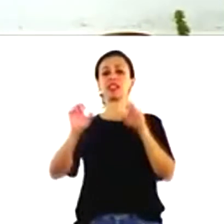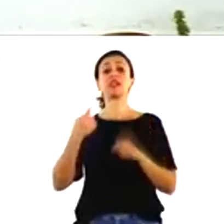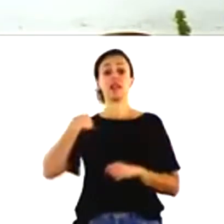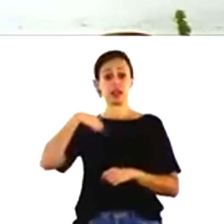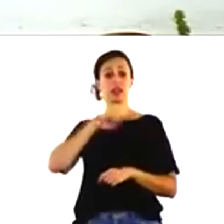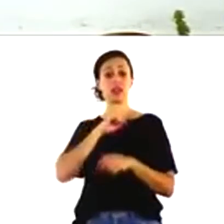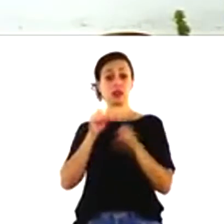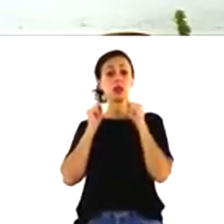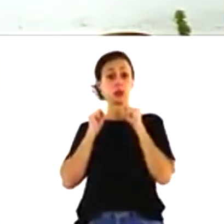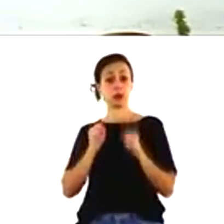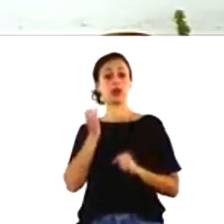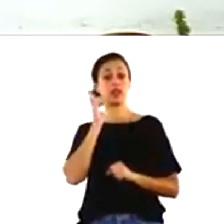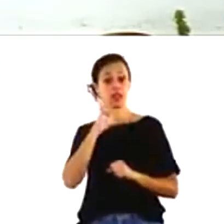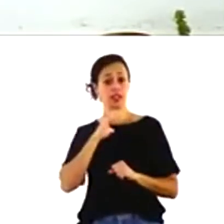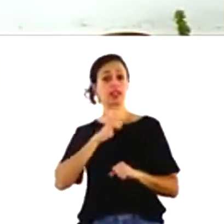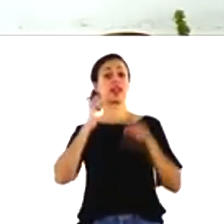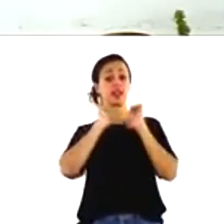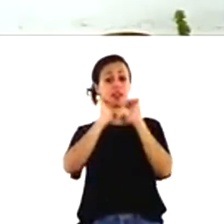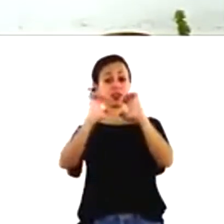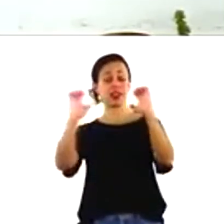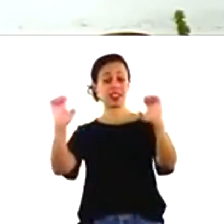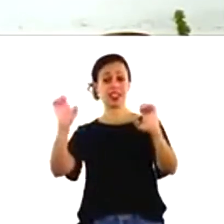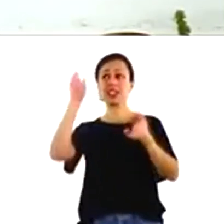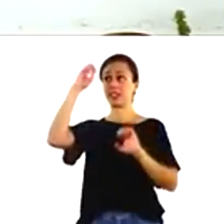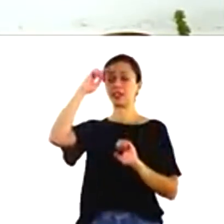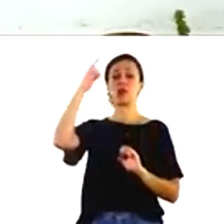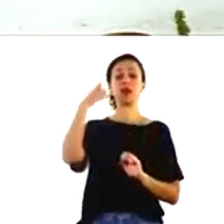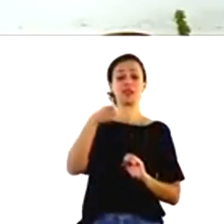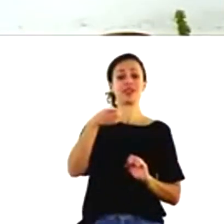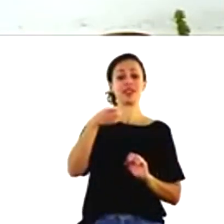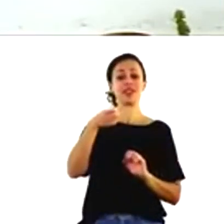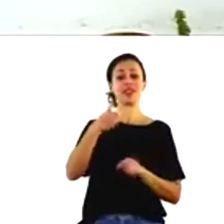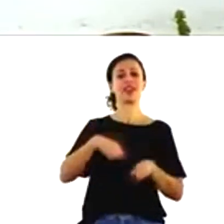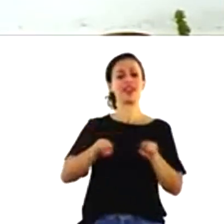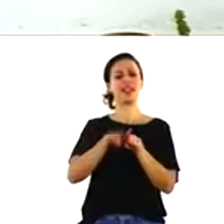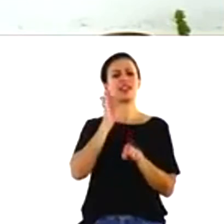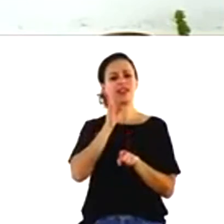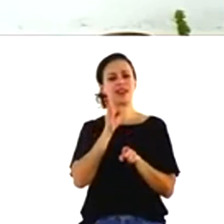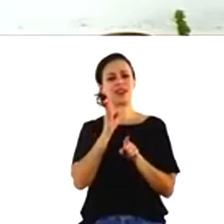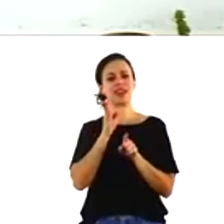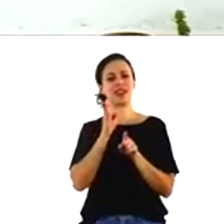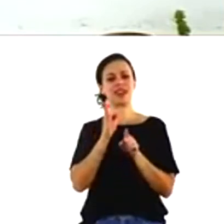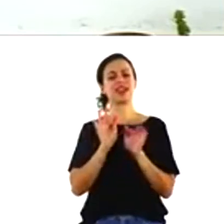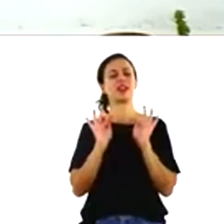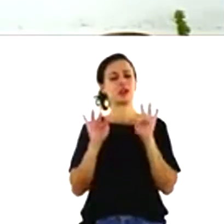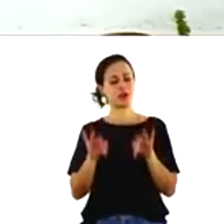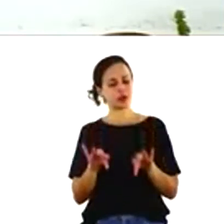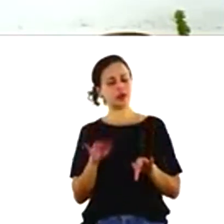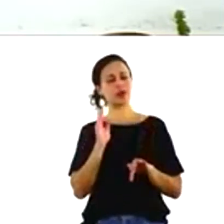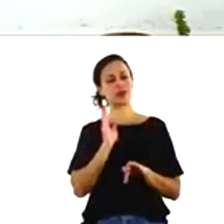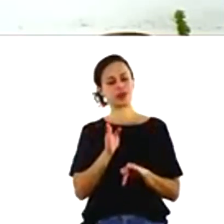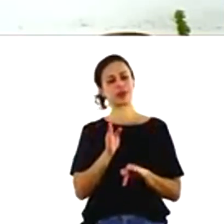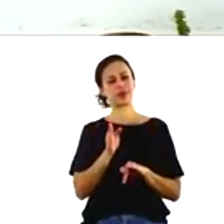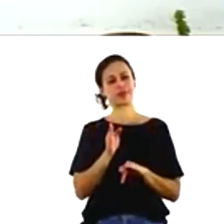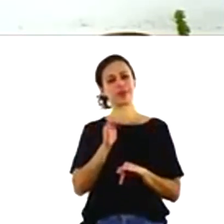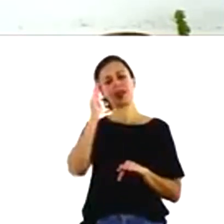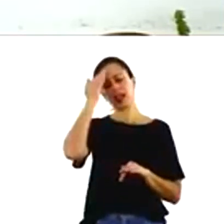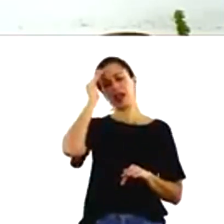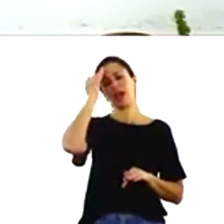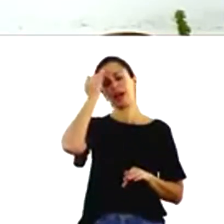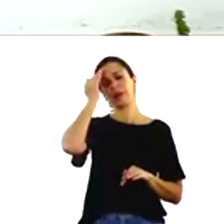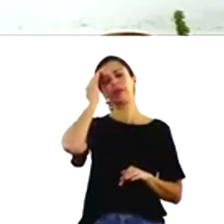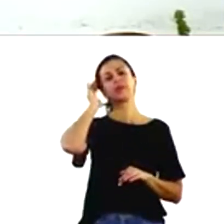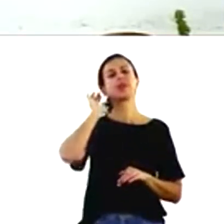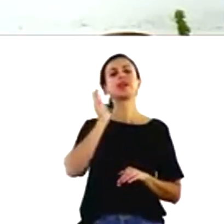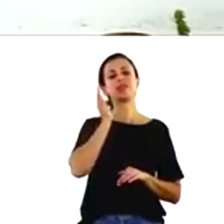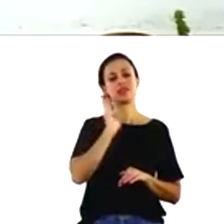Então, eu encerro. Aqui nesse texto, O apóstolo Paulo nos diz de maneira